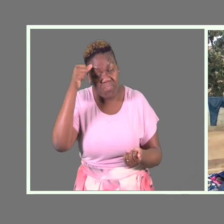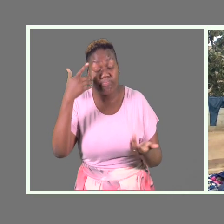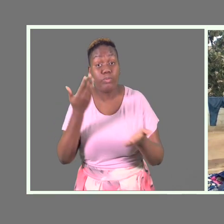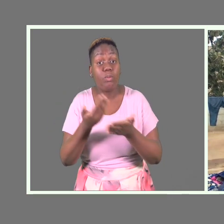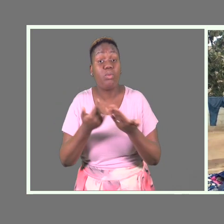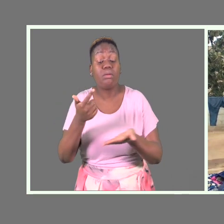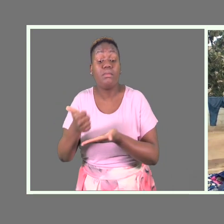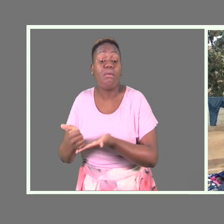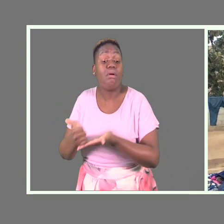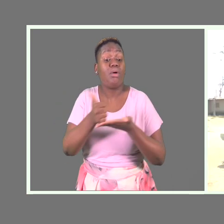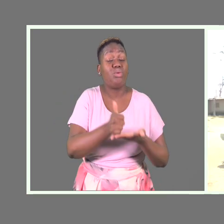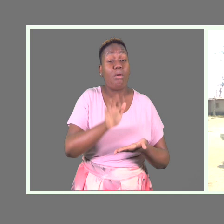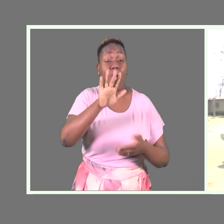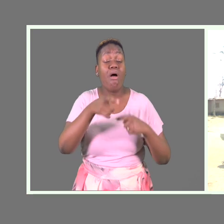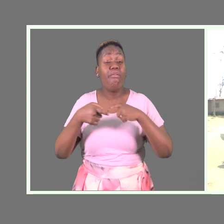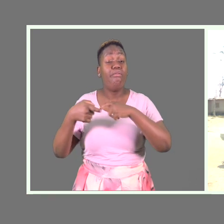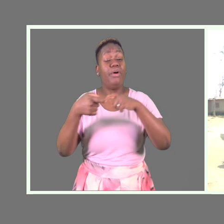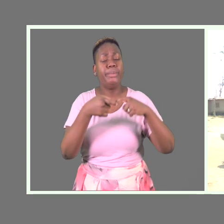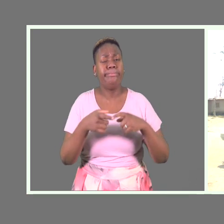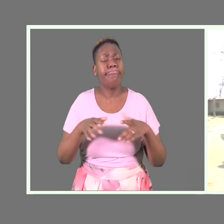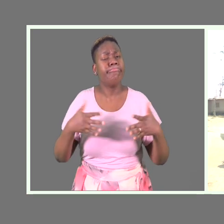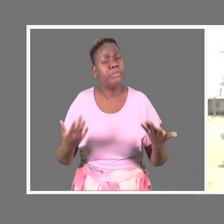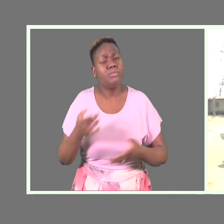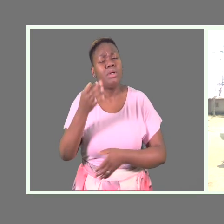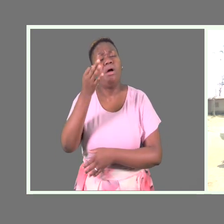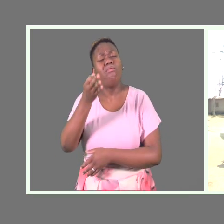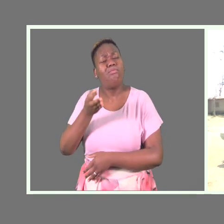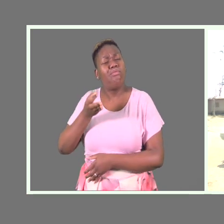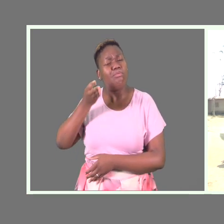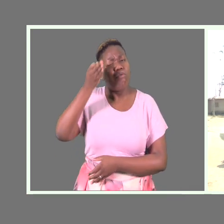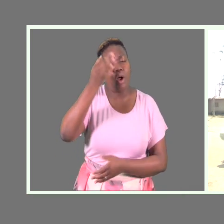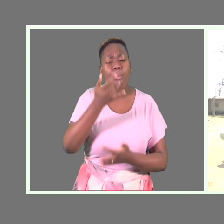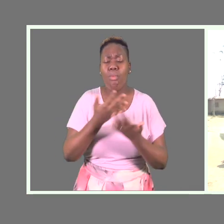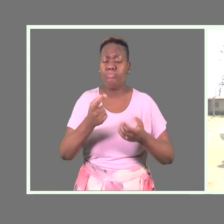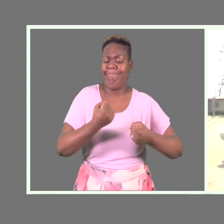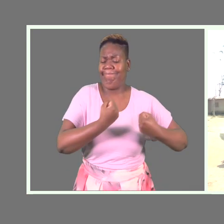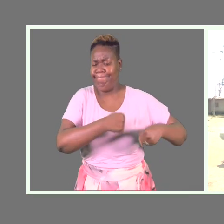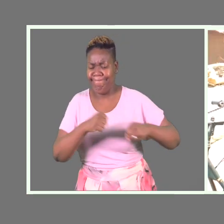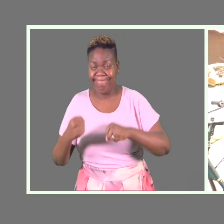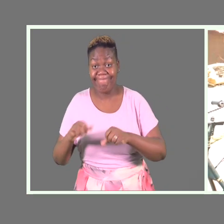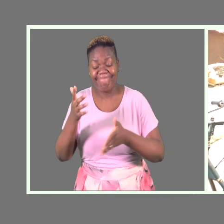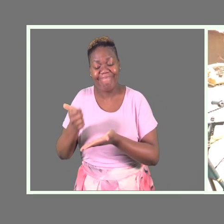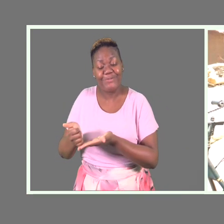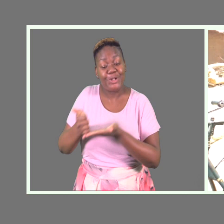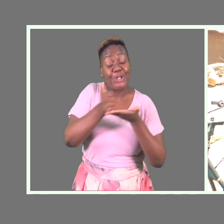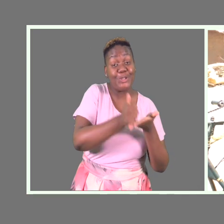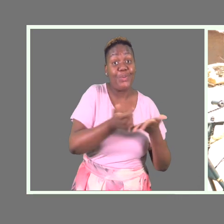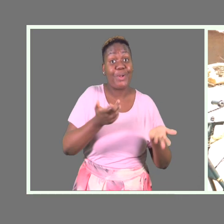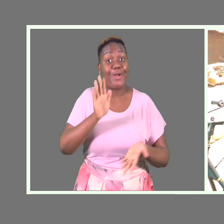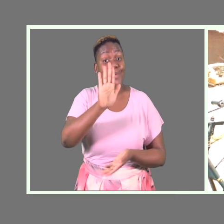determinação de Agel é fundamental para sustentar a sua família. Num futuro muito próximo, ele pretende fazer